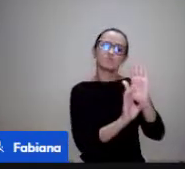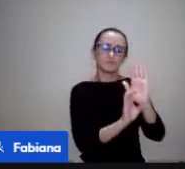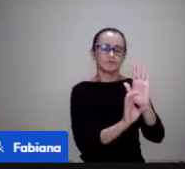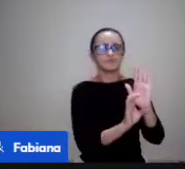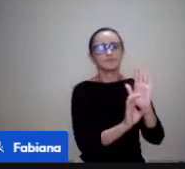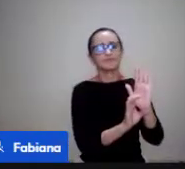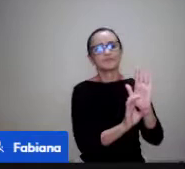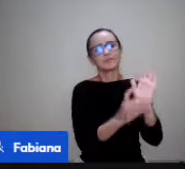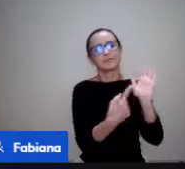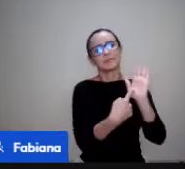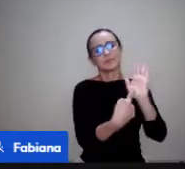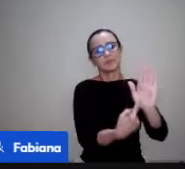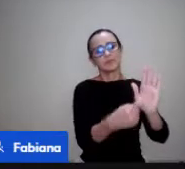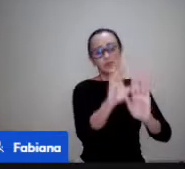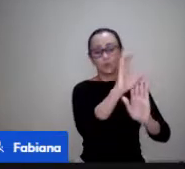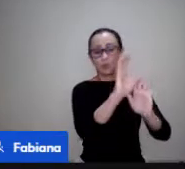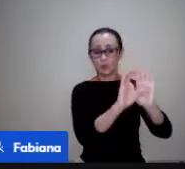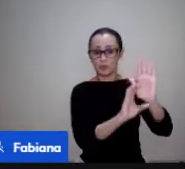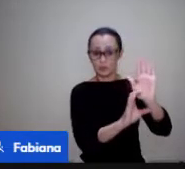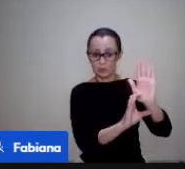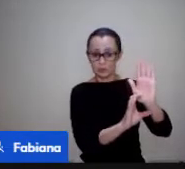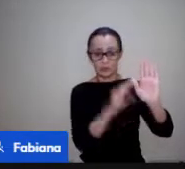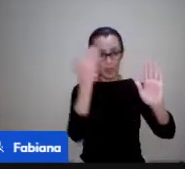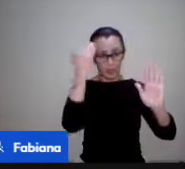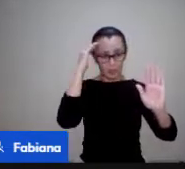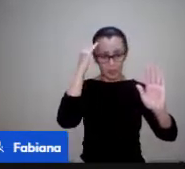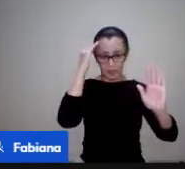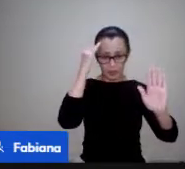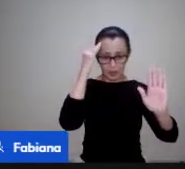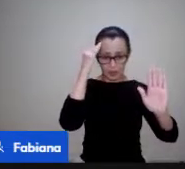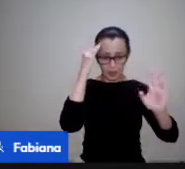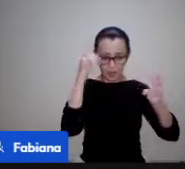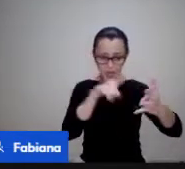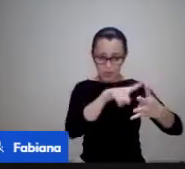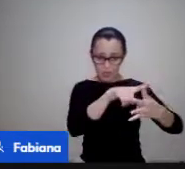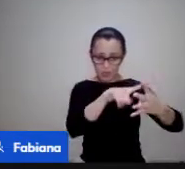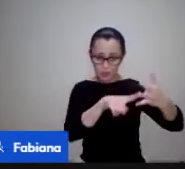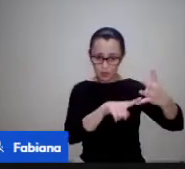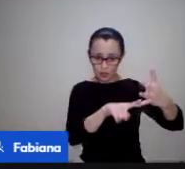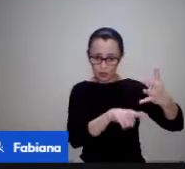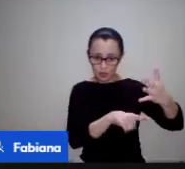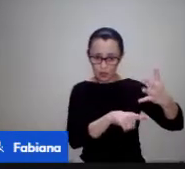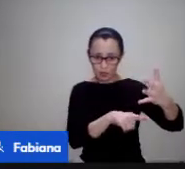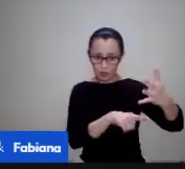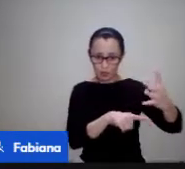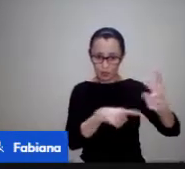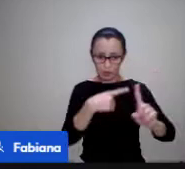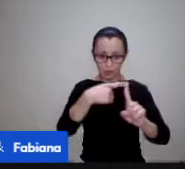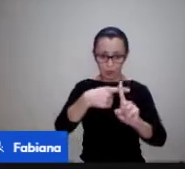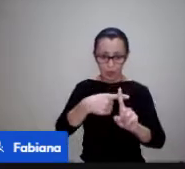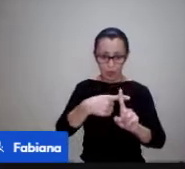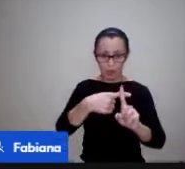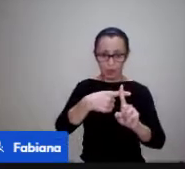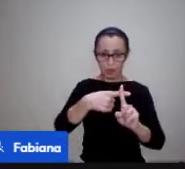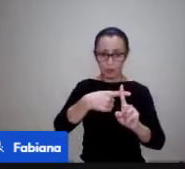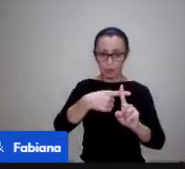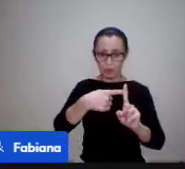o conteúdo do aluno e entender as 4 operações matemáticas, estou desenvolvendo nele,